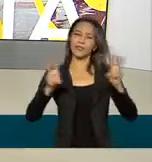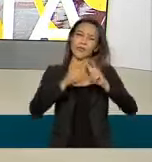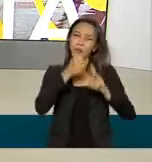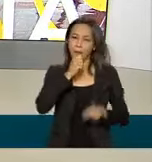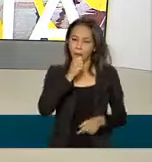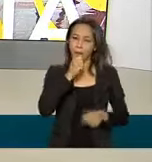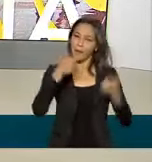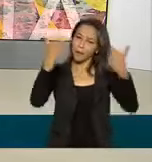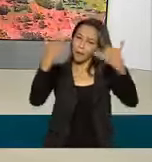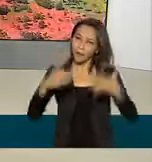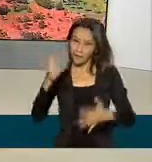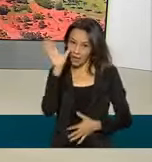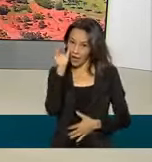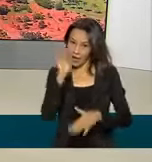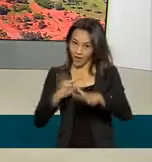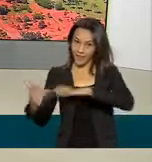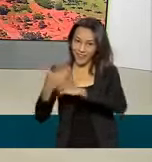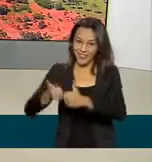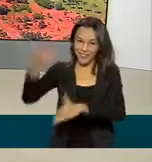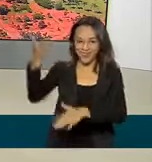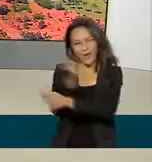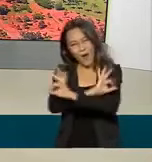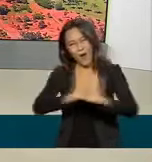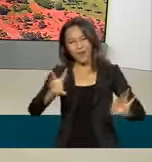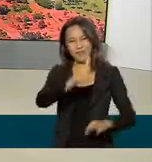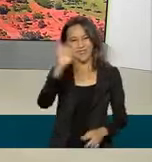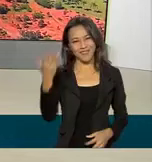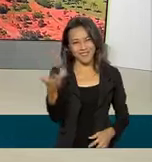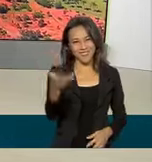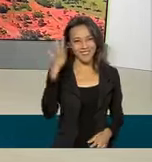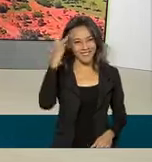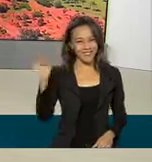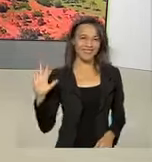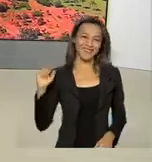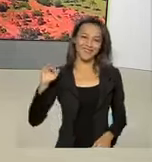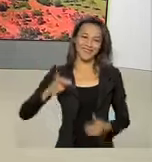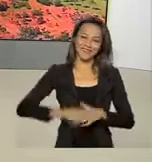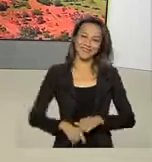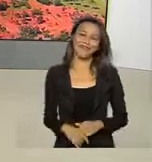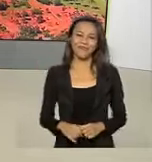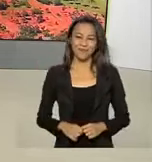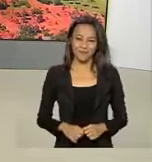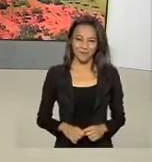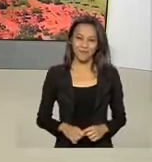reportagens, você acompanha em nossas redes sociais. Ótimo dia para você. Até amanhã. Tchau, tchau.